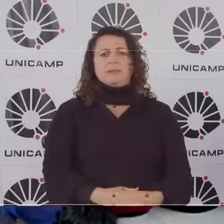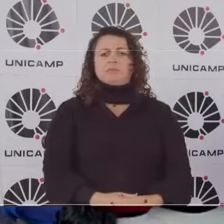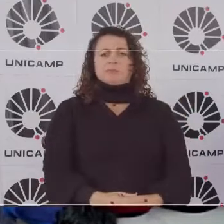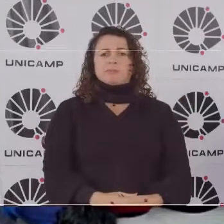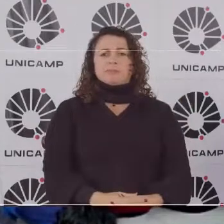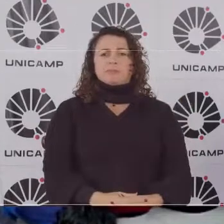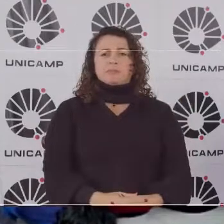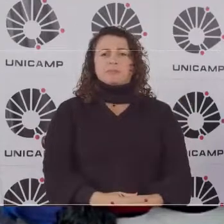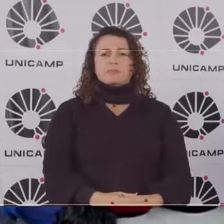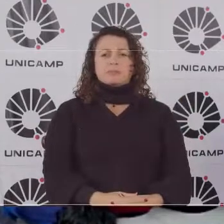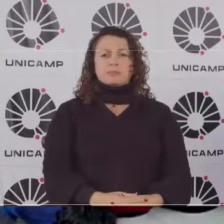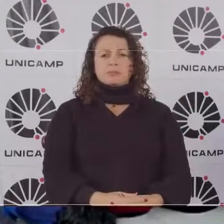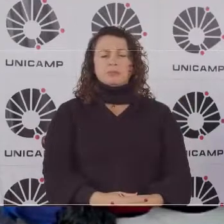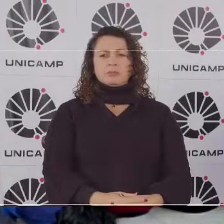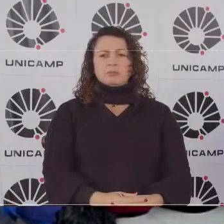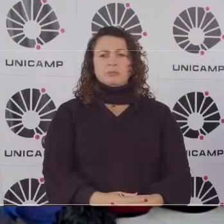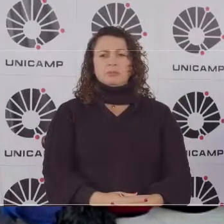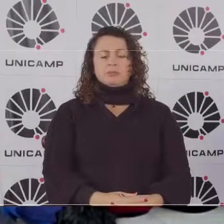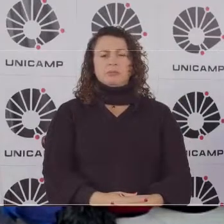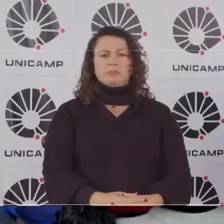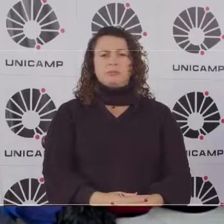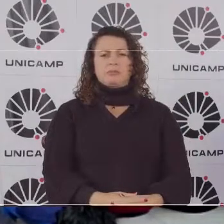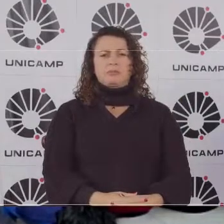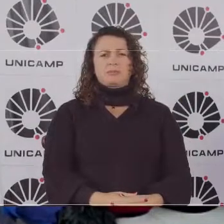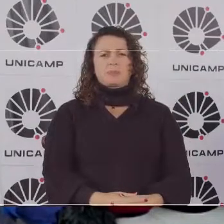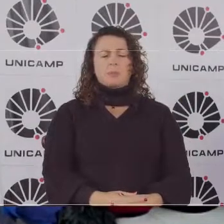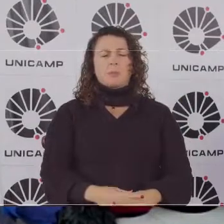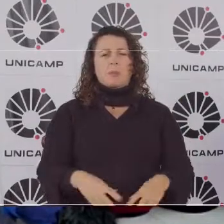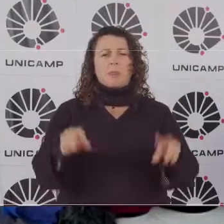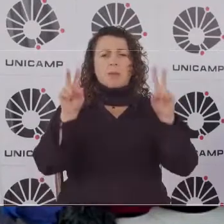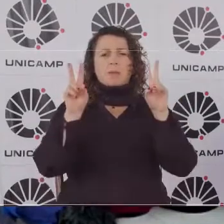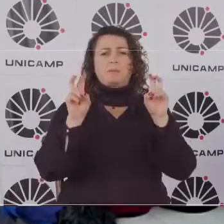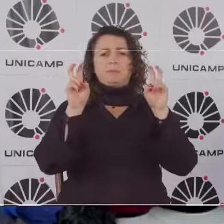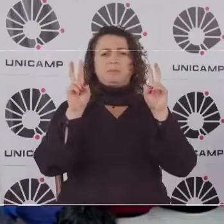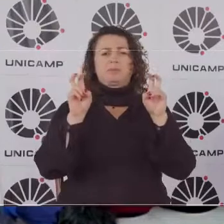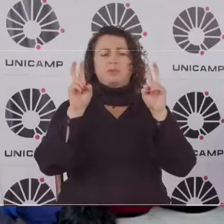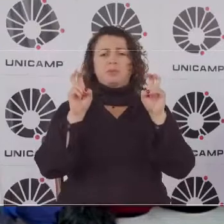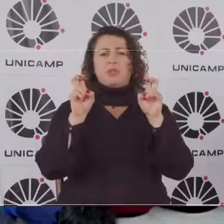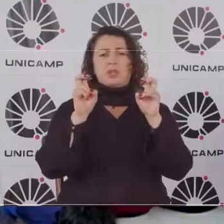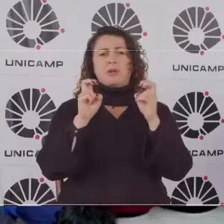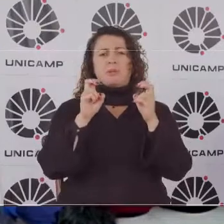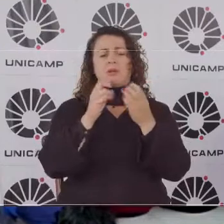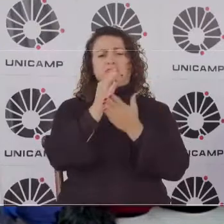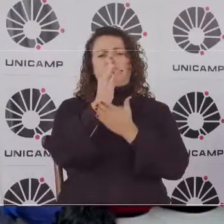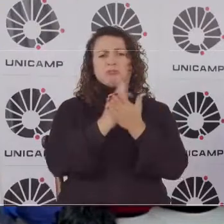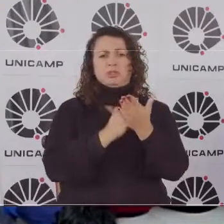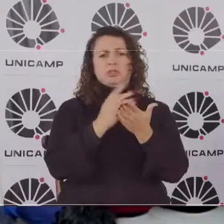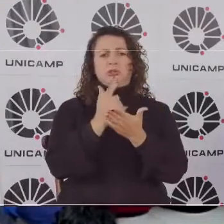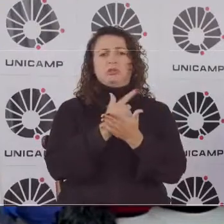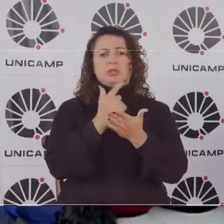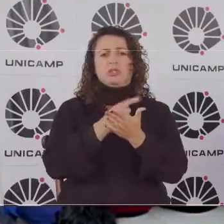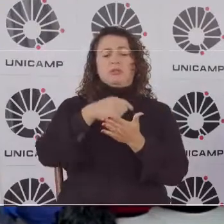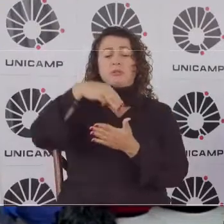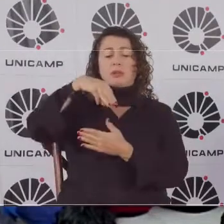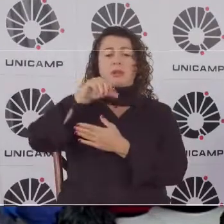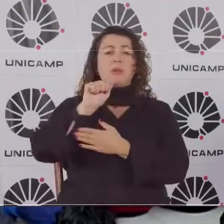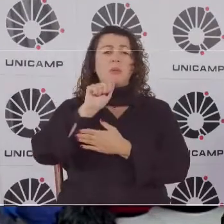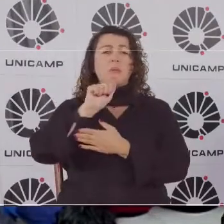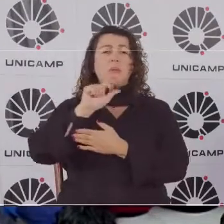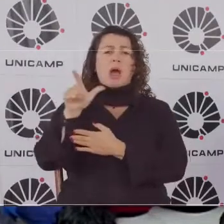Esse é o tema dos ensaios do livro é o mal